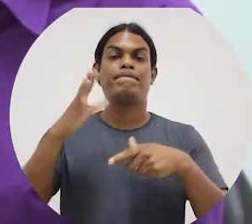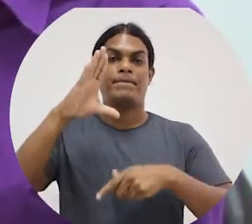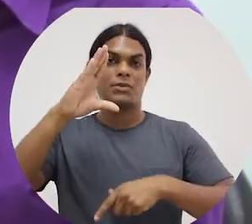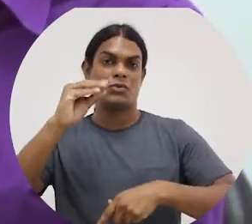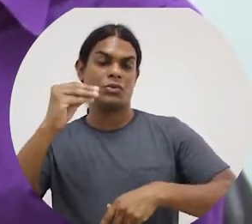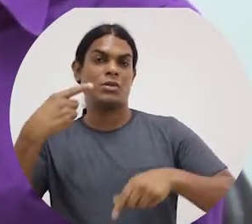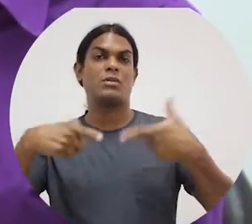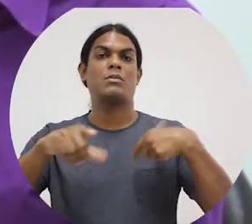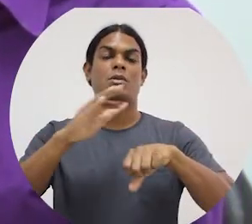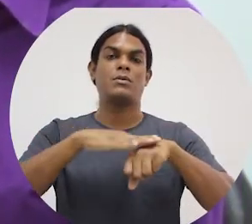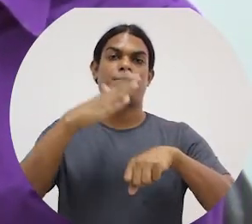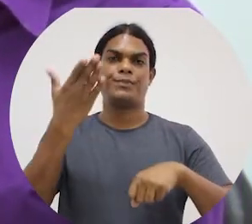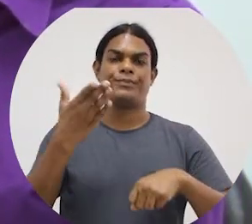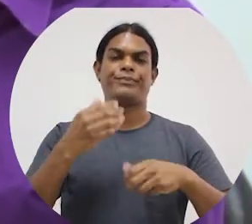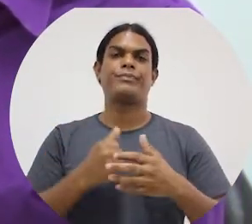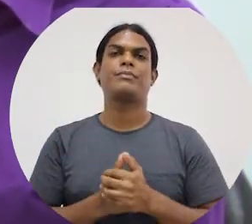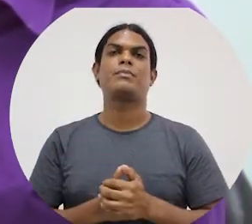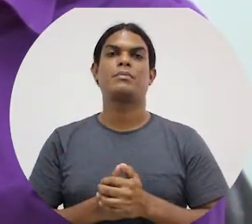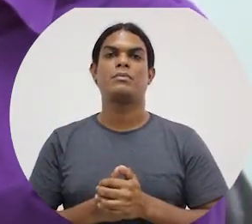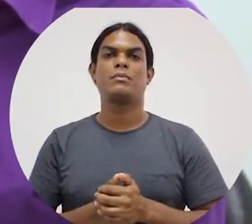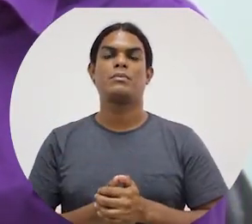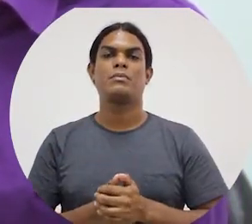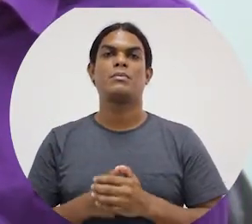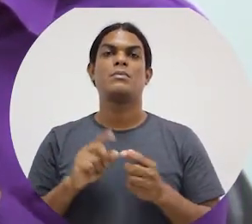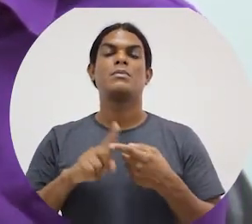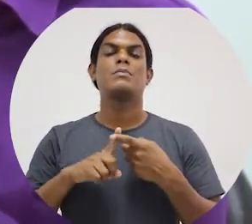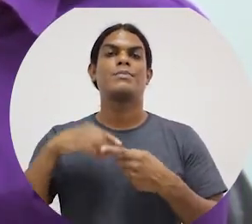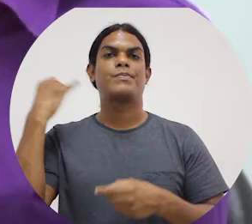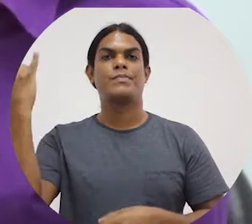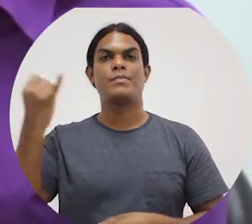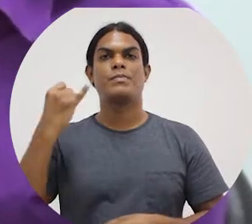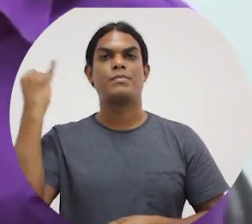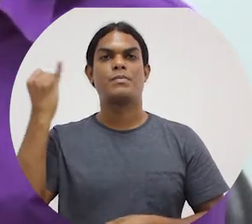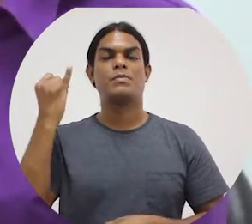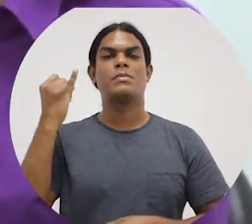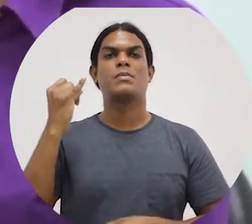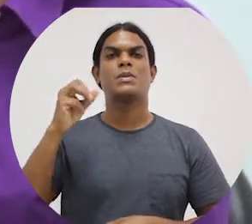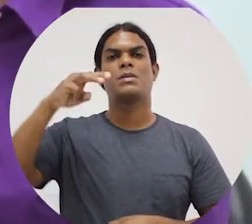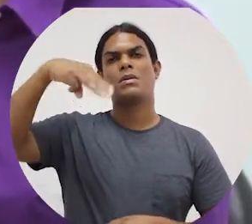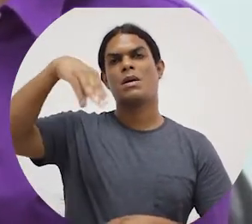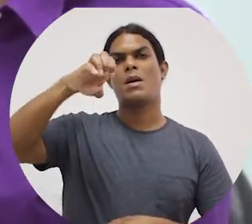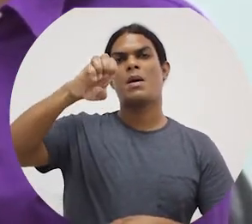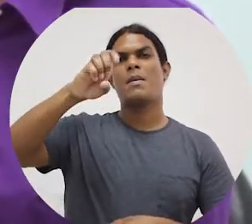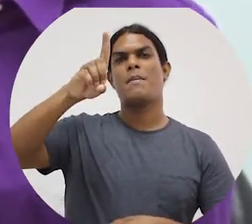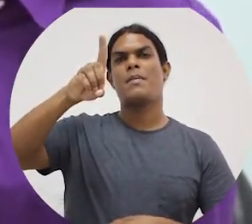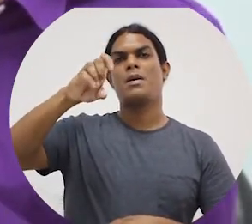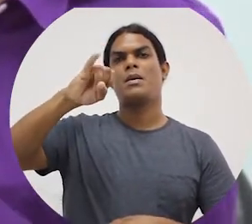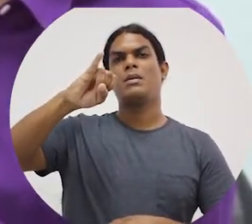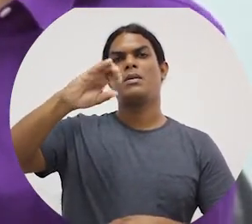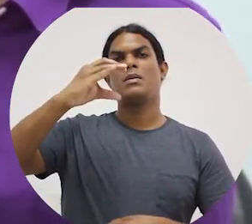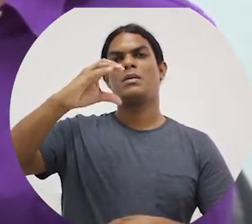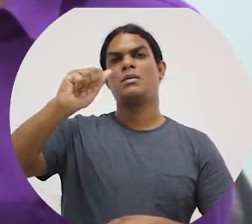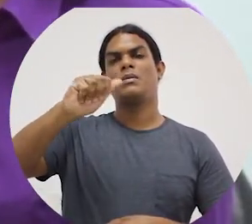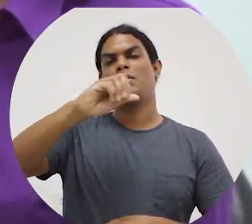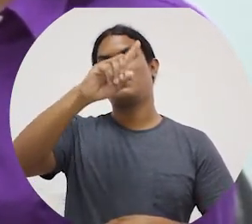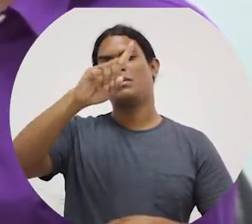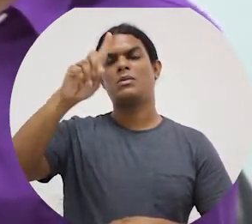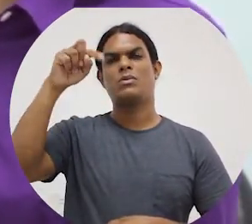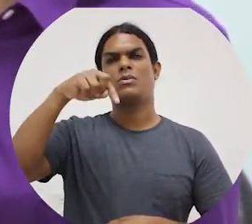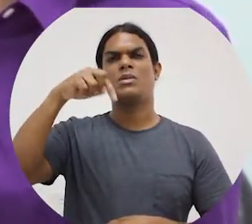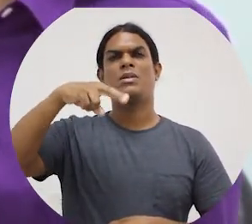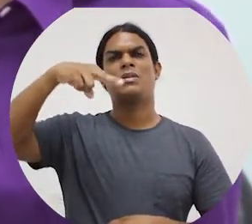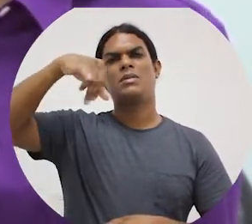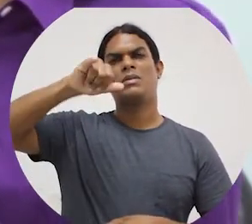Quando falamos de nível de serviço, é importante também falar sobre a medição do nível de serviço. Como medir esse nível